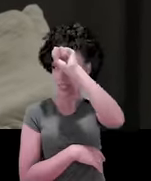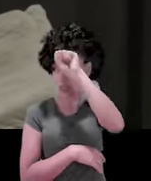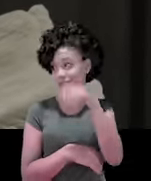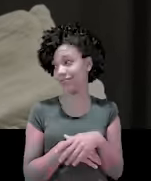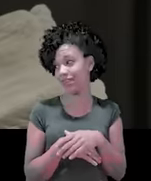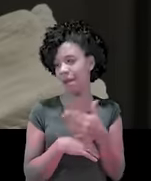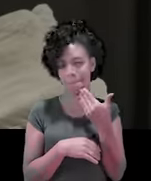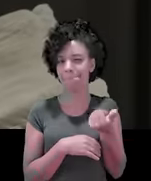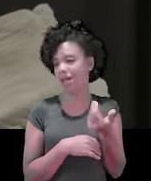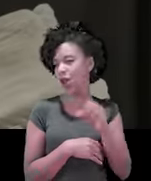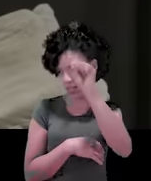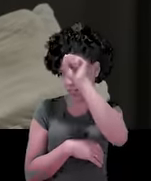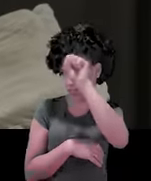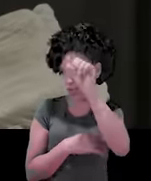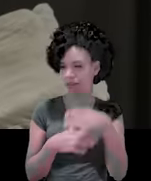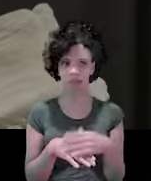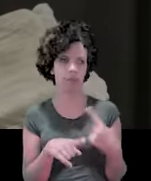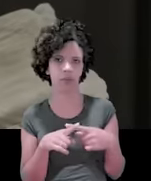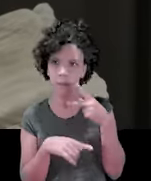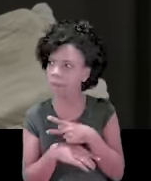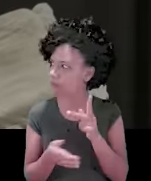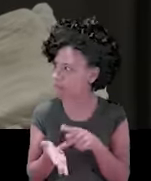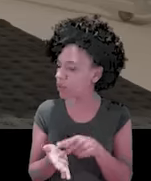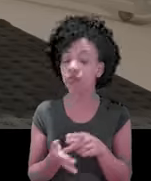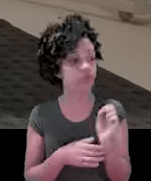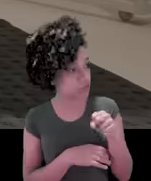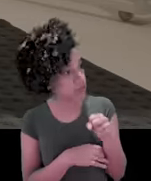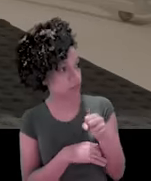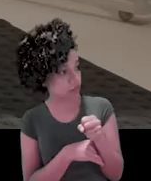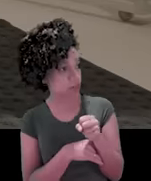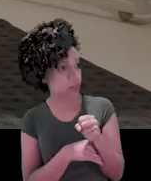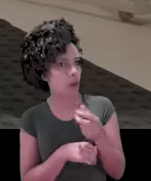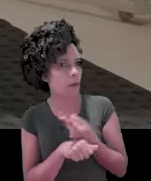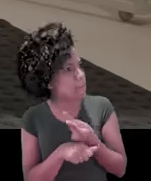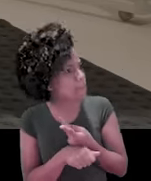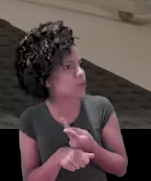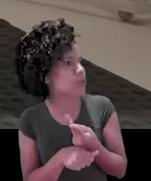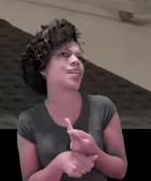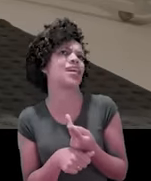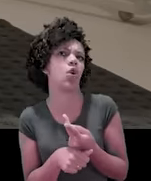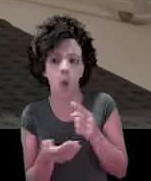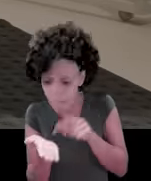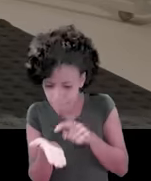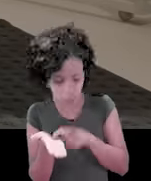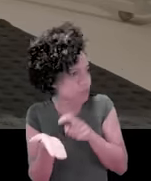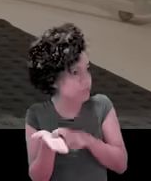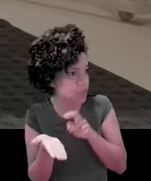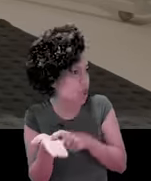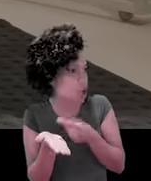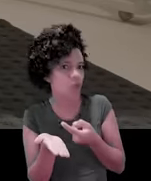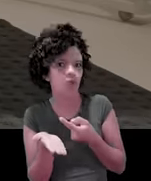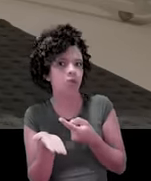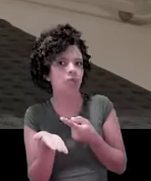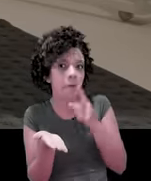Samsung vai ser muito mais forte Hahaha o que é verdade mas é verdade cara eu tenho que eu procurei um então um então